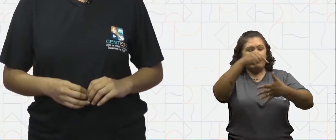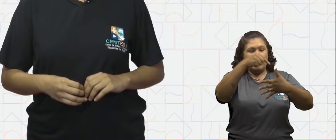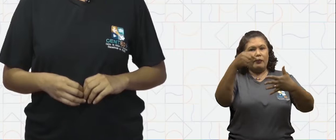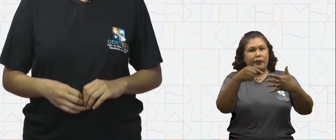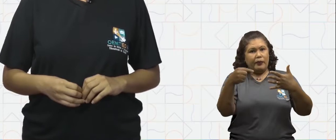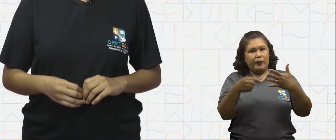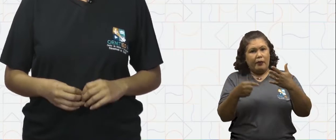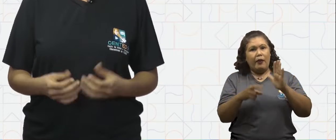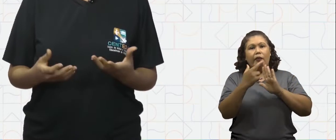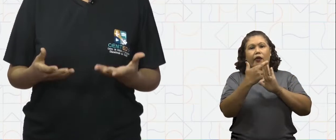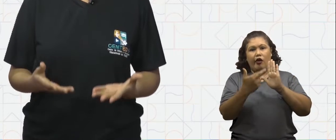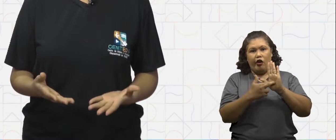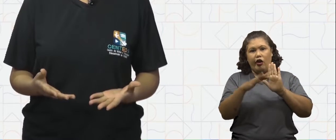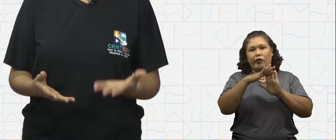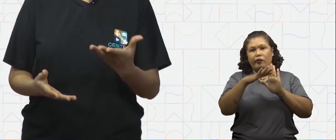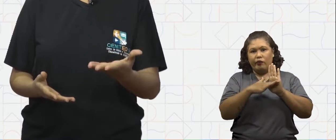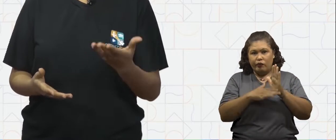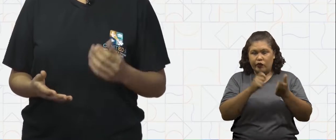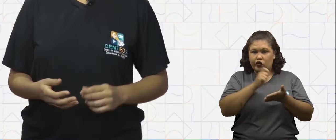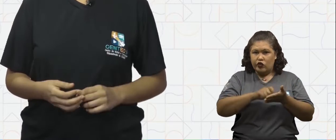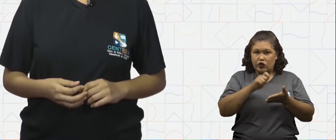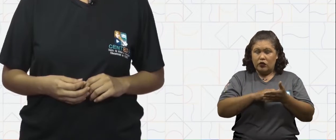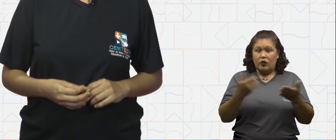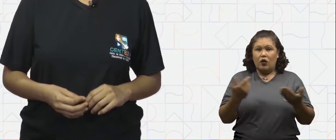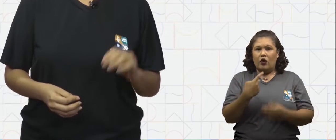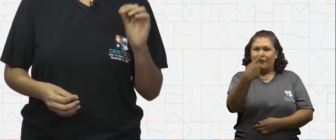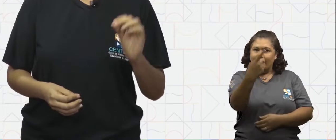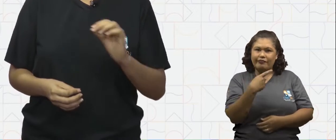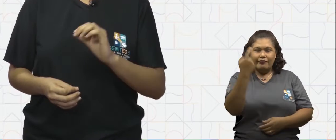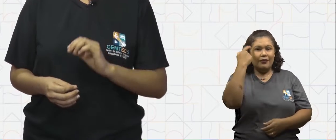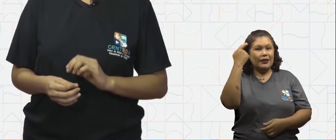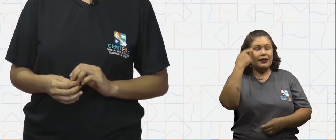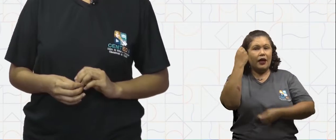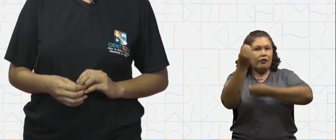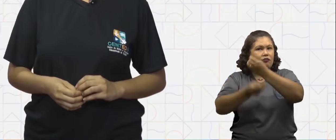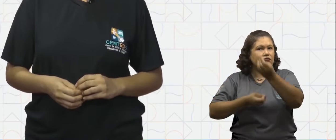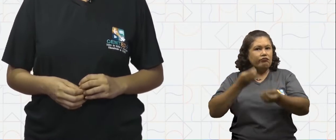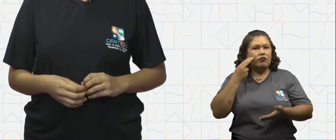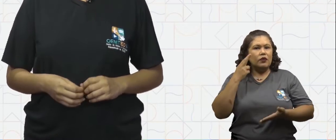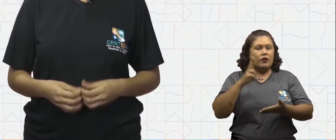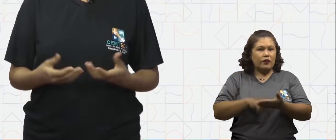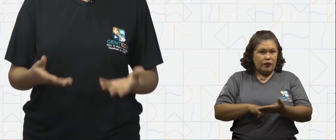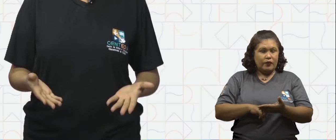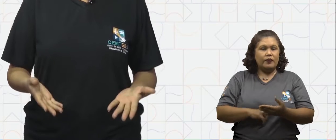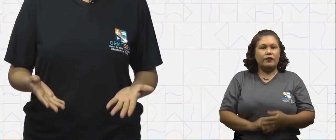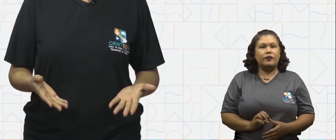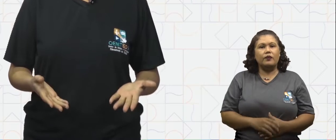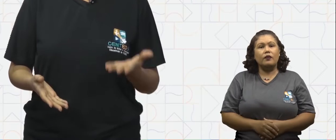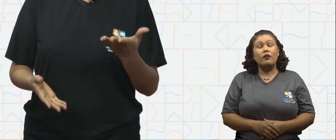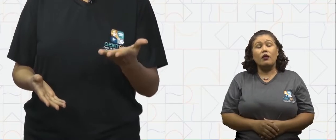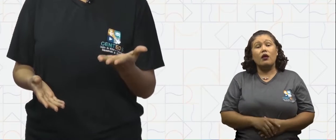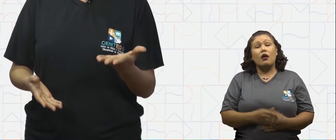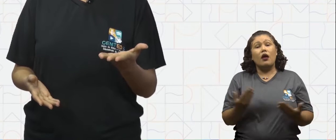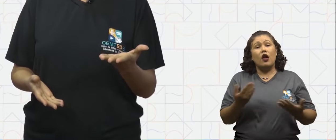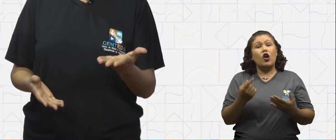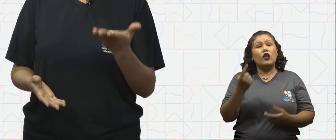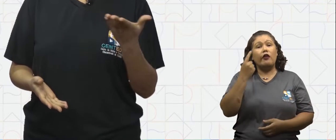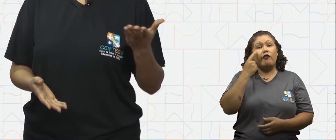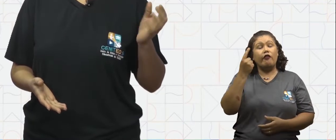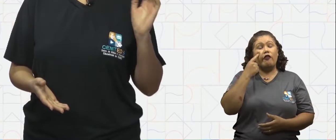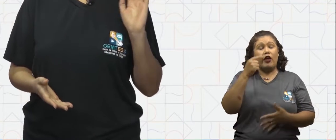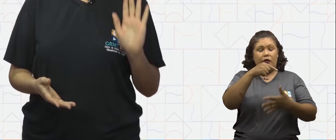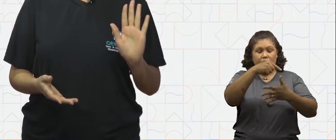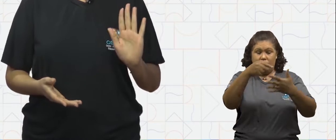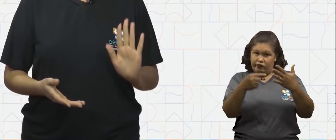que acabamos de ver. Agora, vamos juntos pensar na carta de reclamação para o jornal adicional. Verifique comigo,